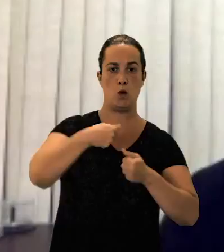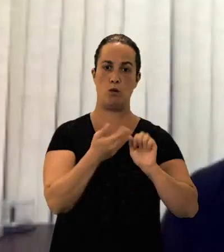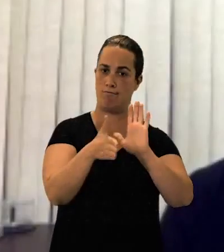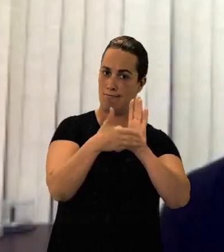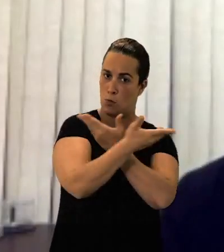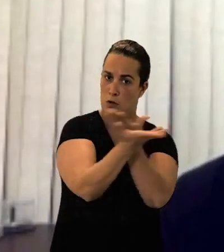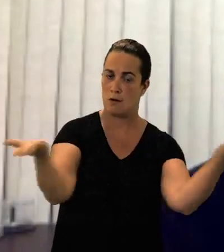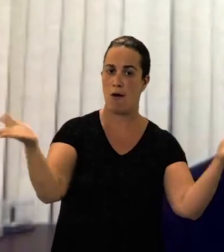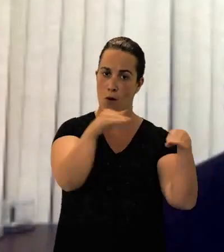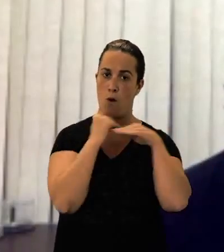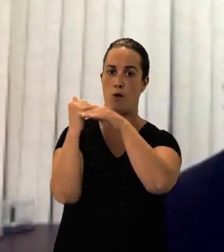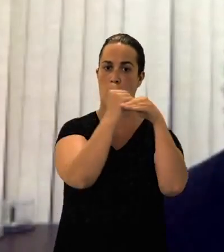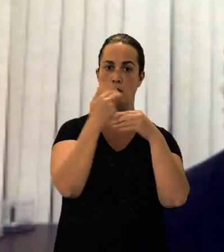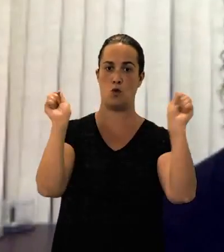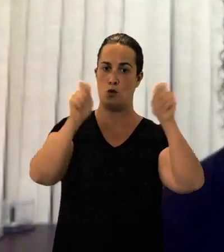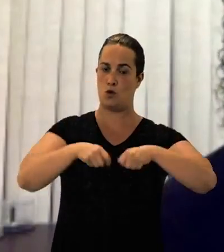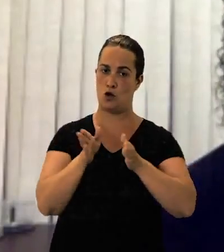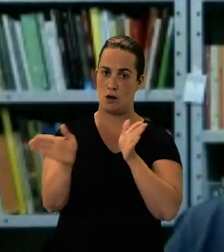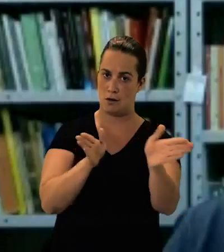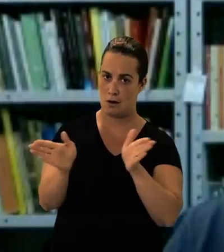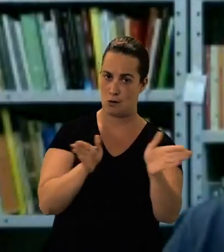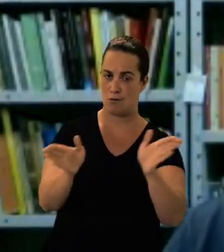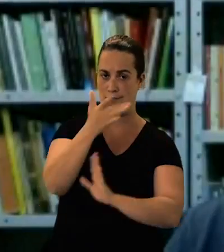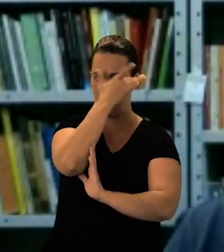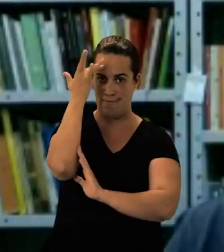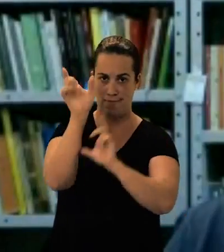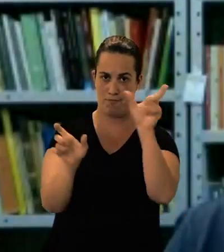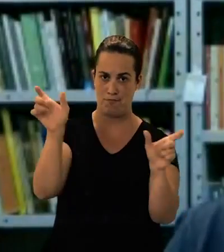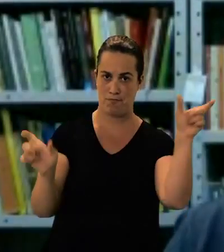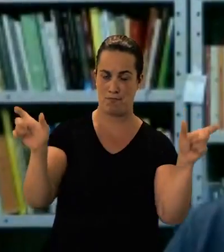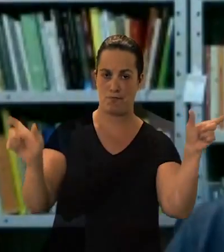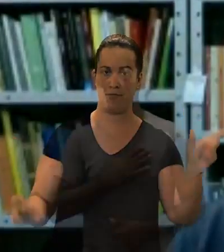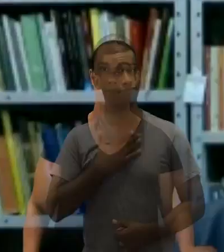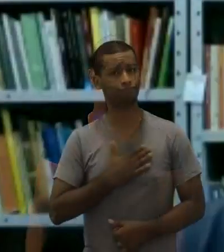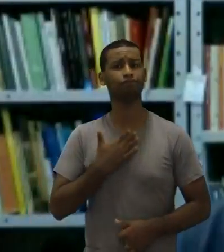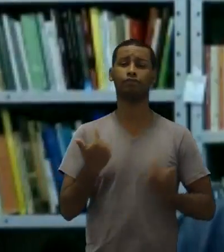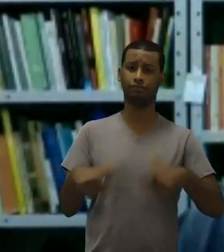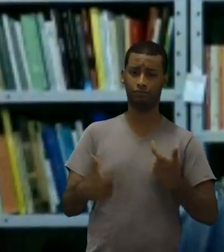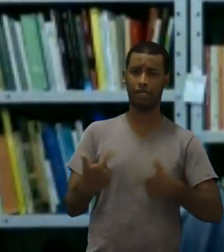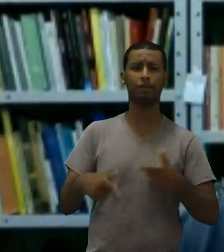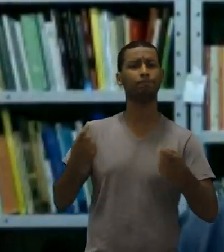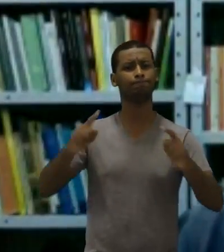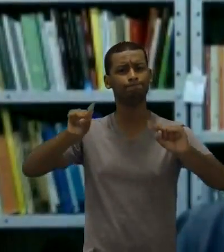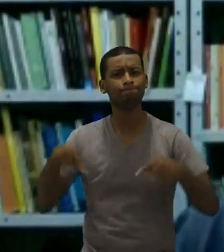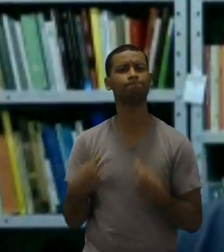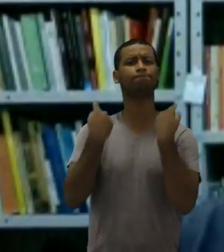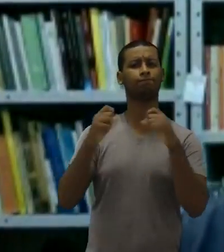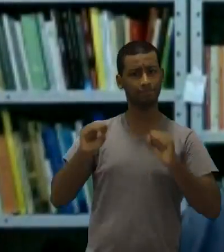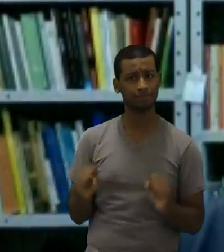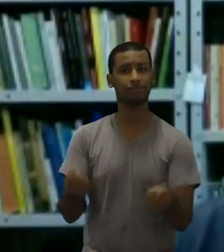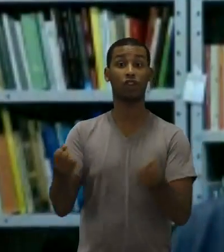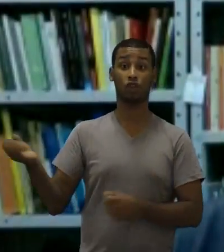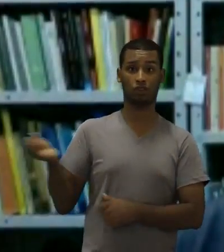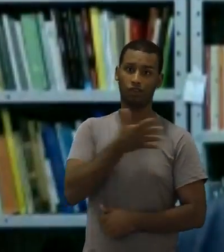proporcionando que as pessoas tenham igualdade de condições de acesso. Eu gosto do trabalho que é desafiador e que é novo. E